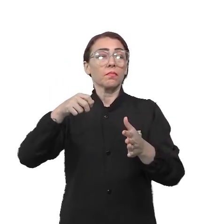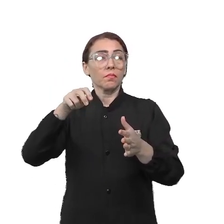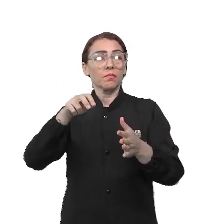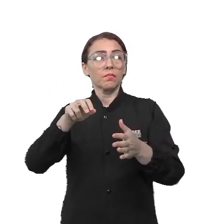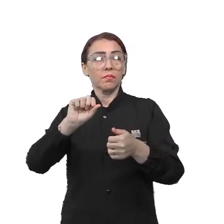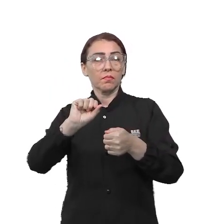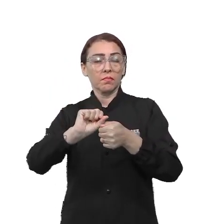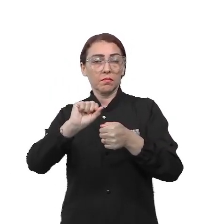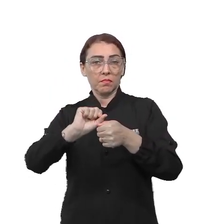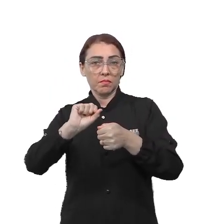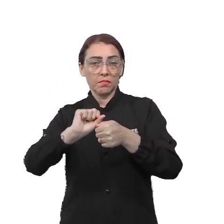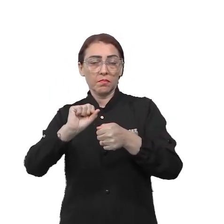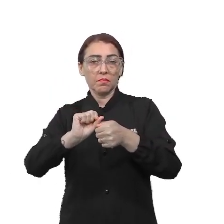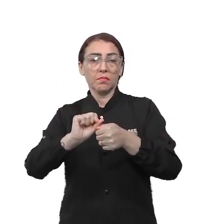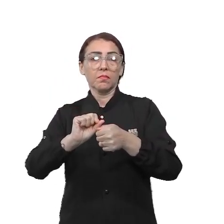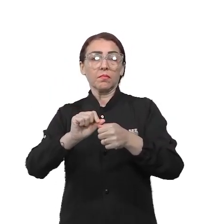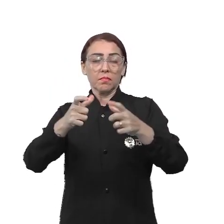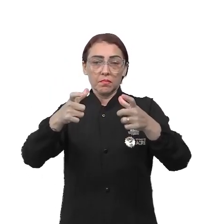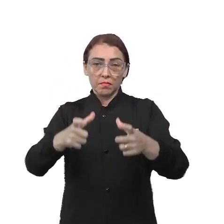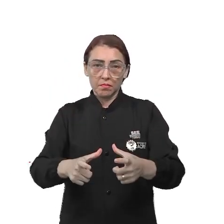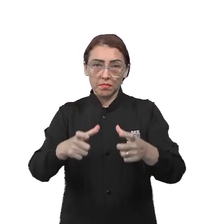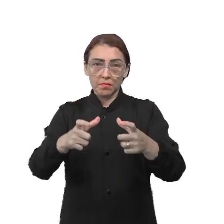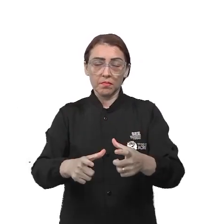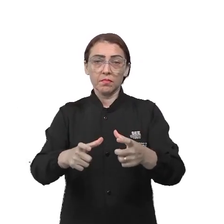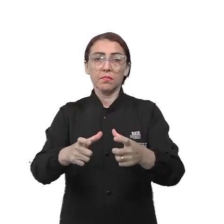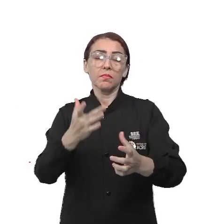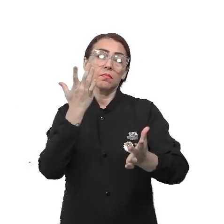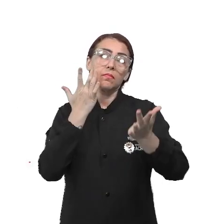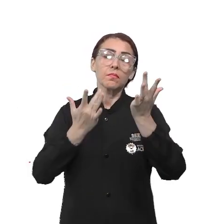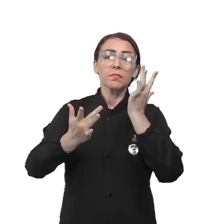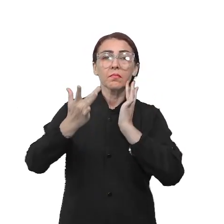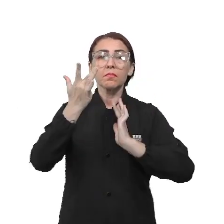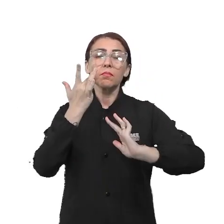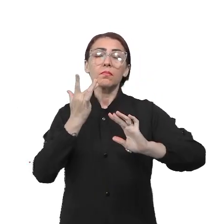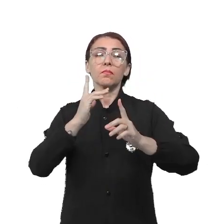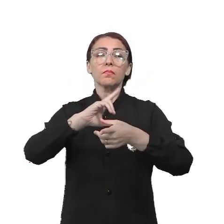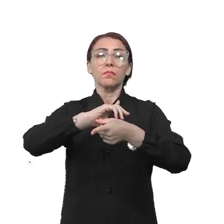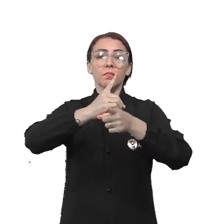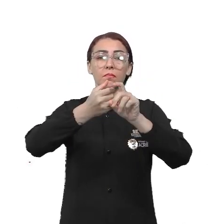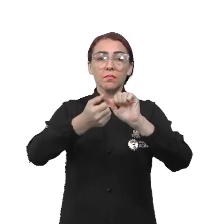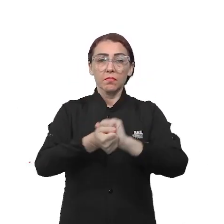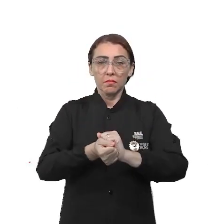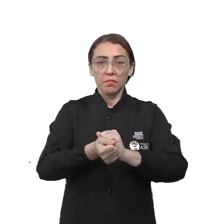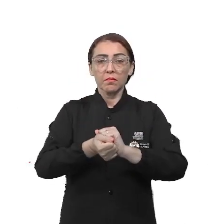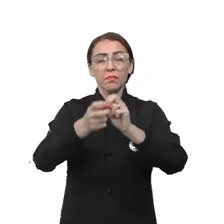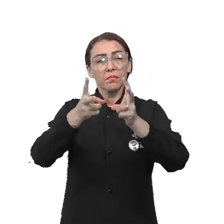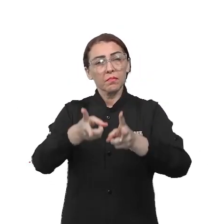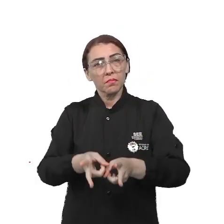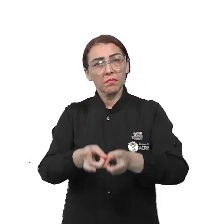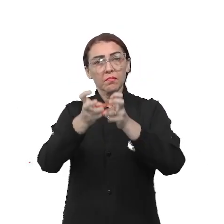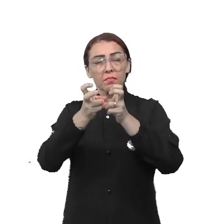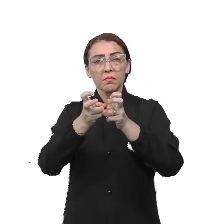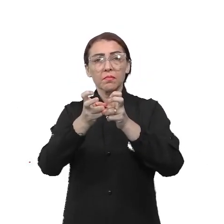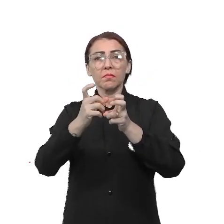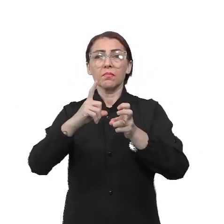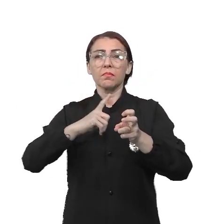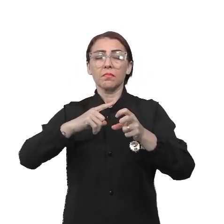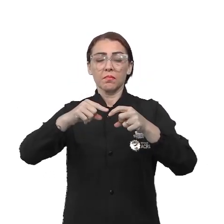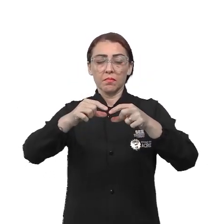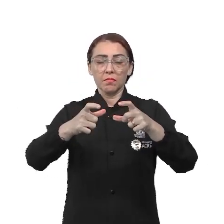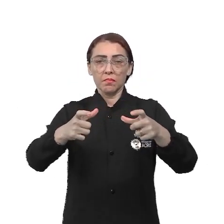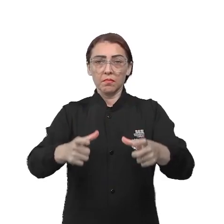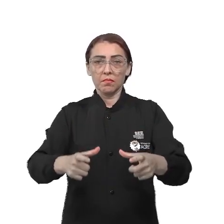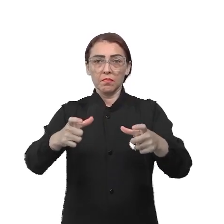os personagens, era nesse local aqui, né, do meio. A gente percebe que tem um espaço grande